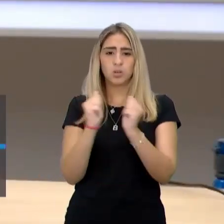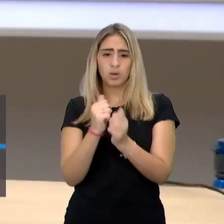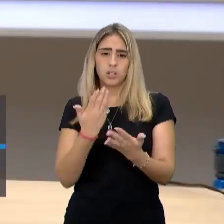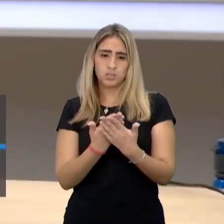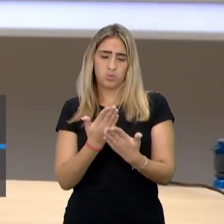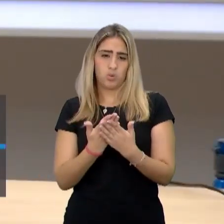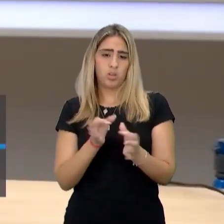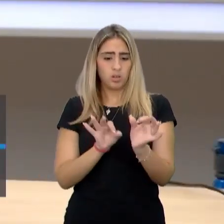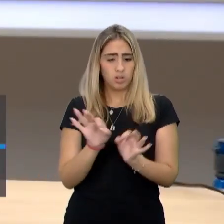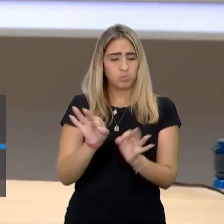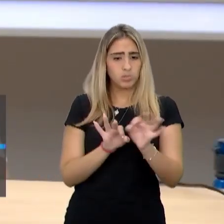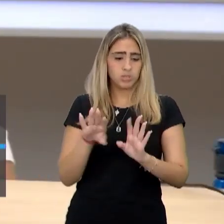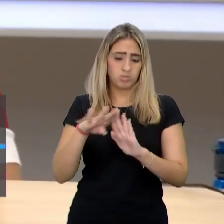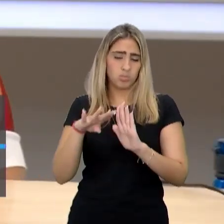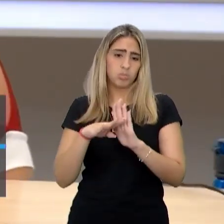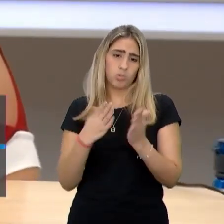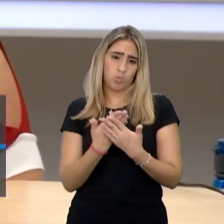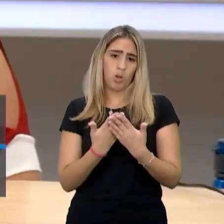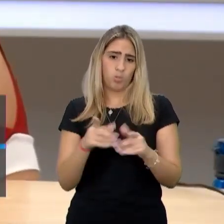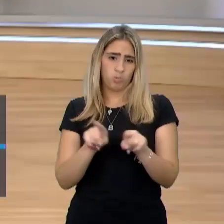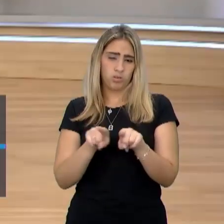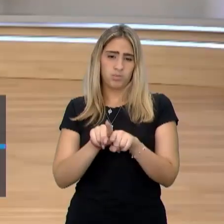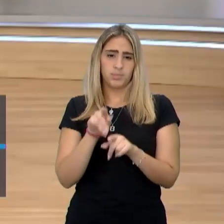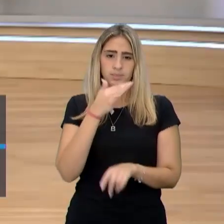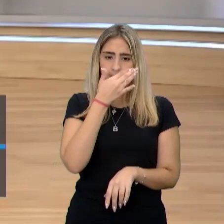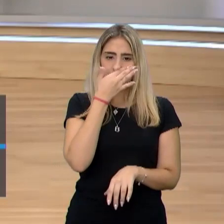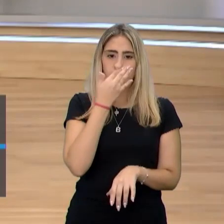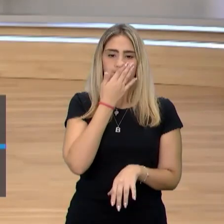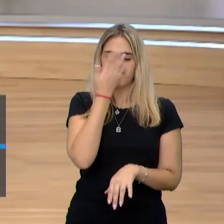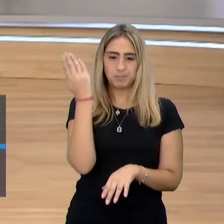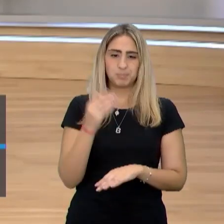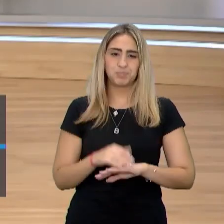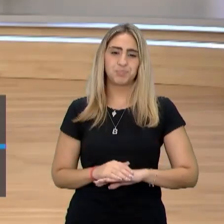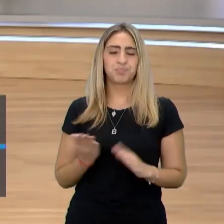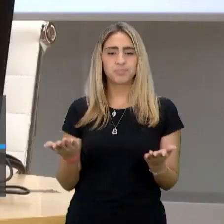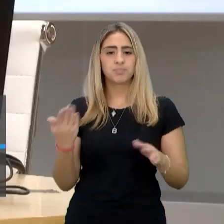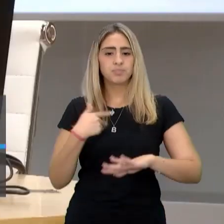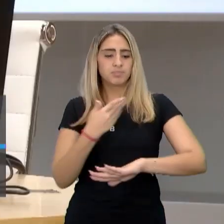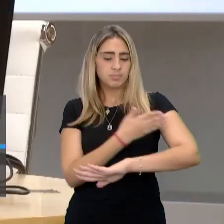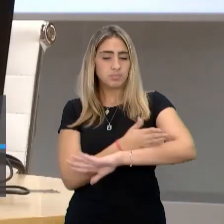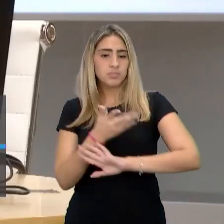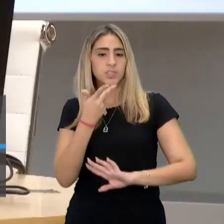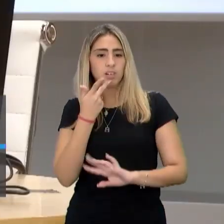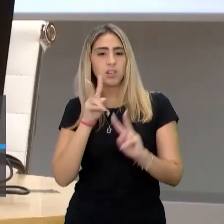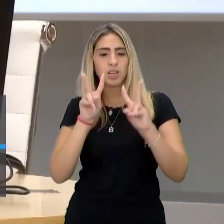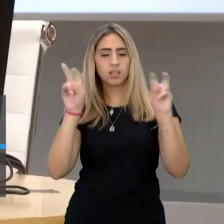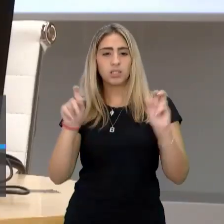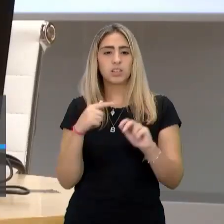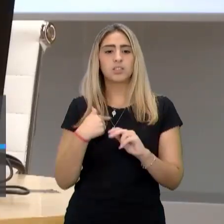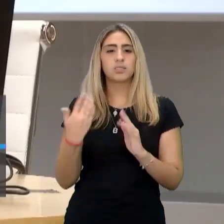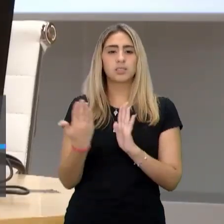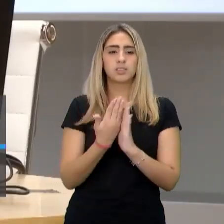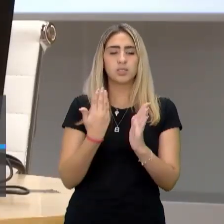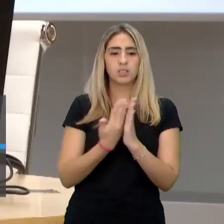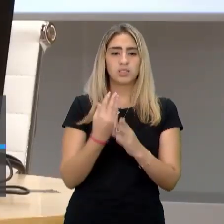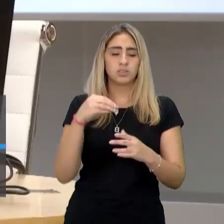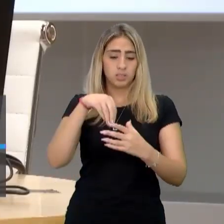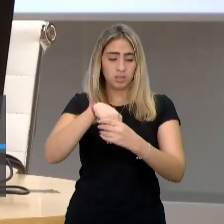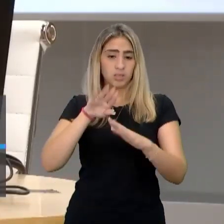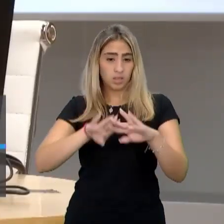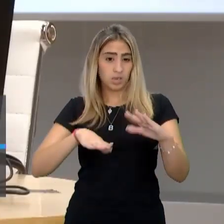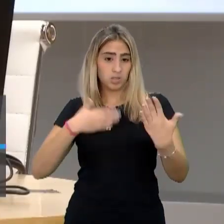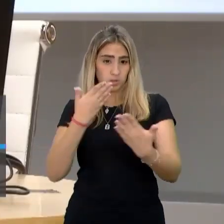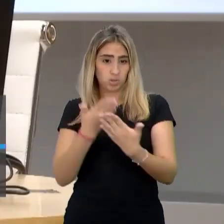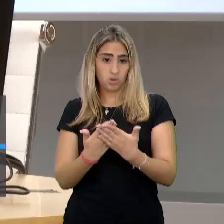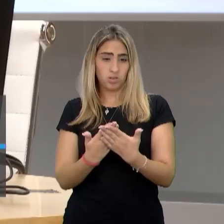e a organização do aluno também. Sim, isso é verdade. Então, vamos começar falando um pouquinho da agenda da escola, já falei